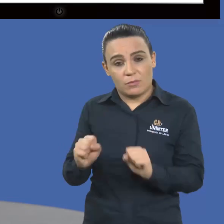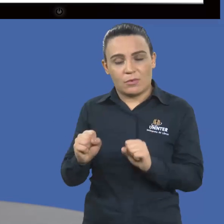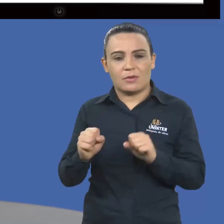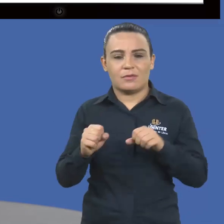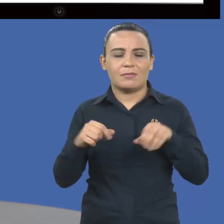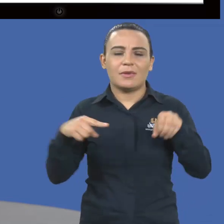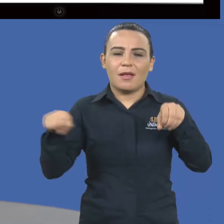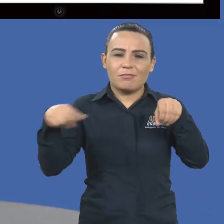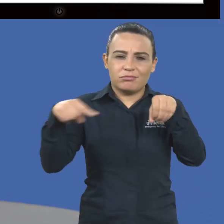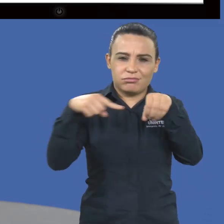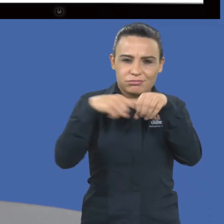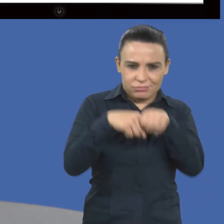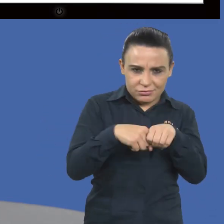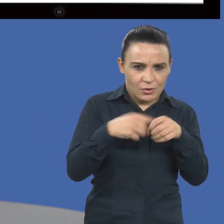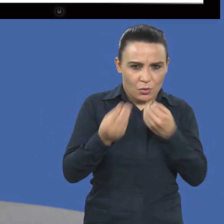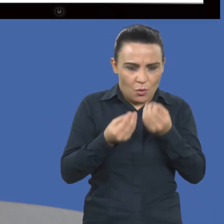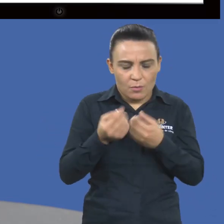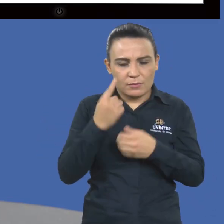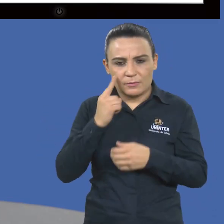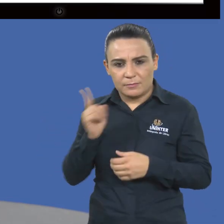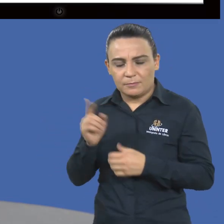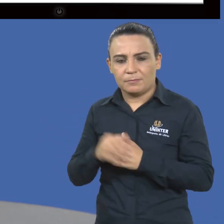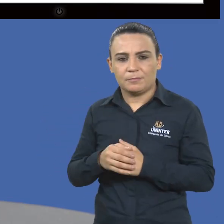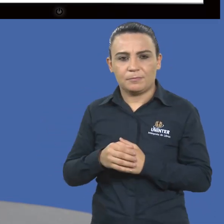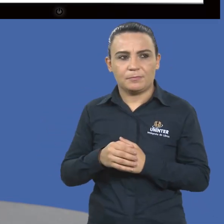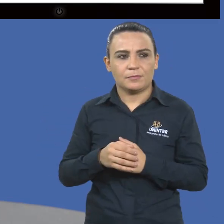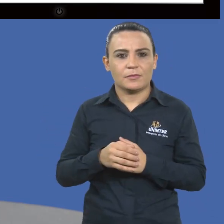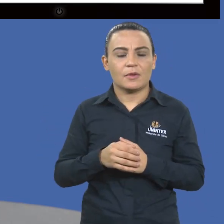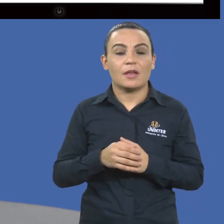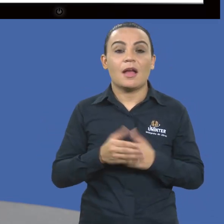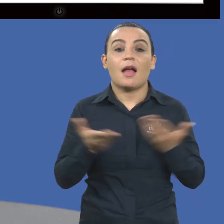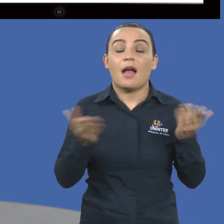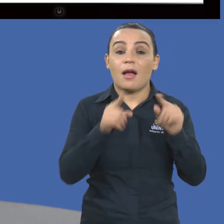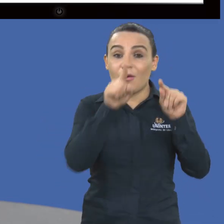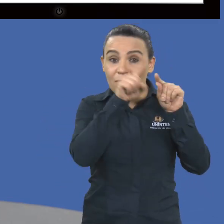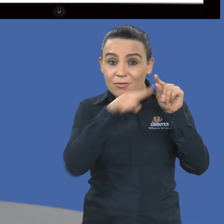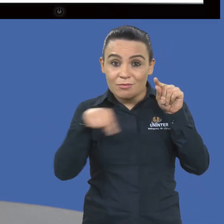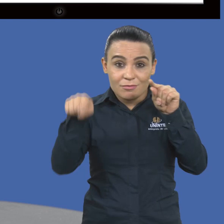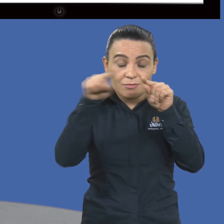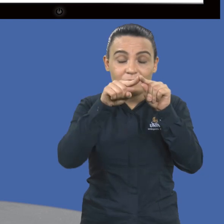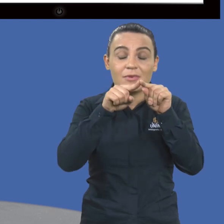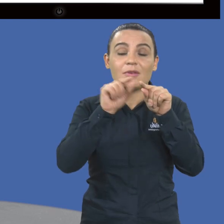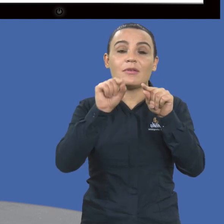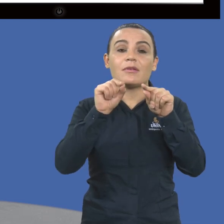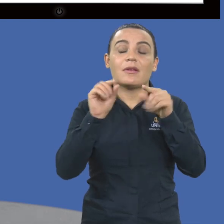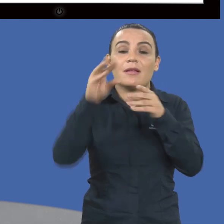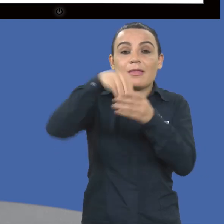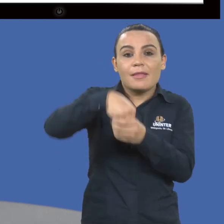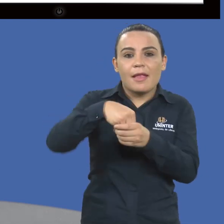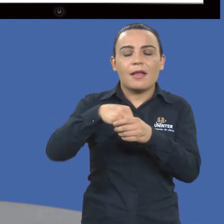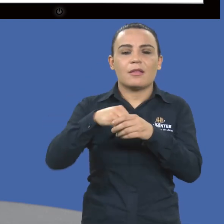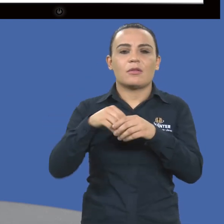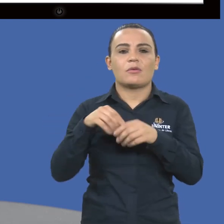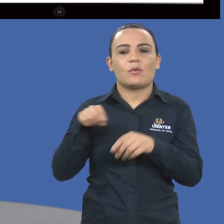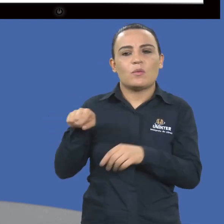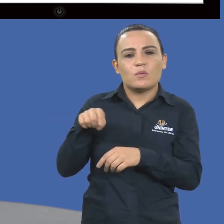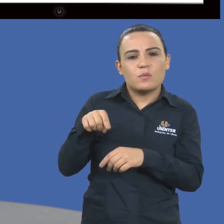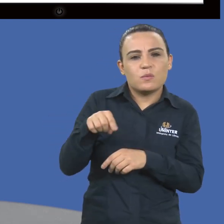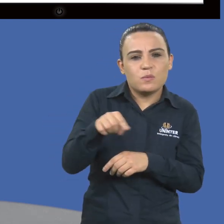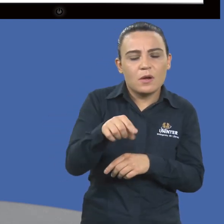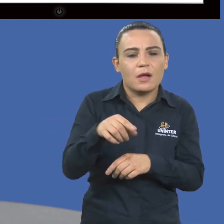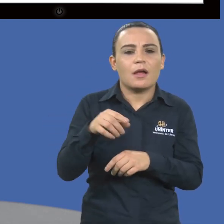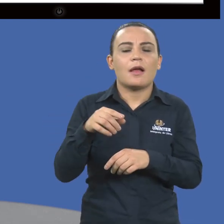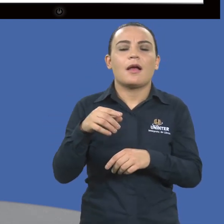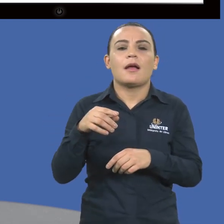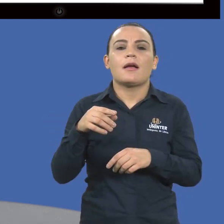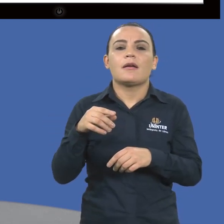A outra possibilidade é em relação à célula germinativa masculina, né?